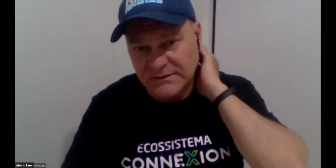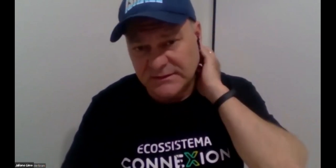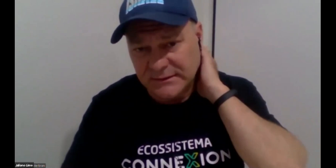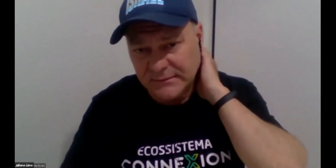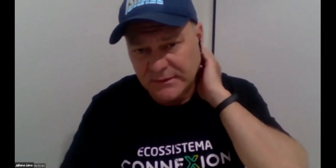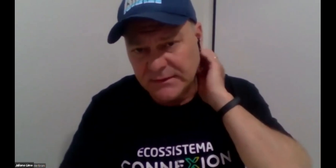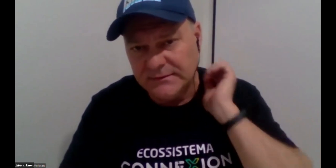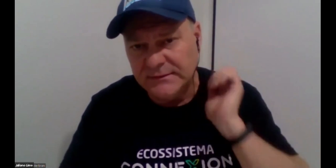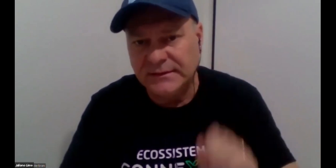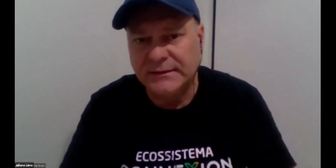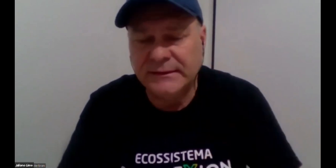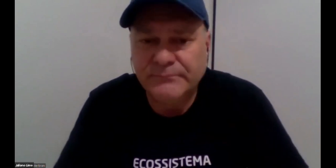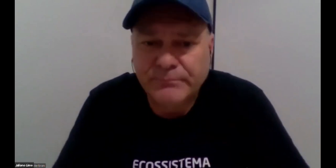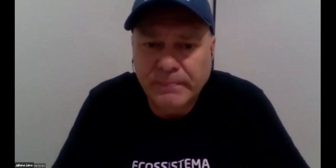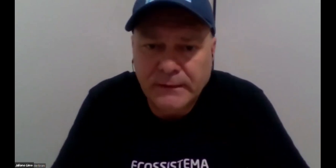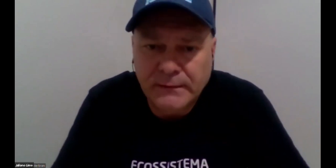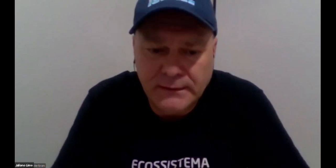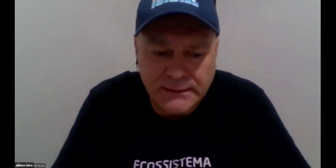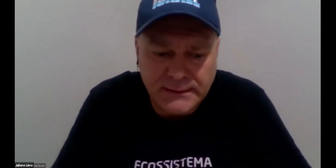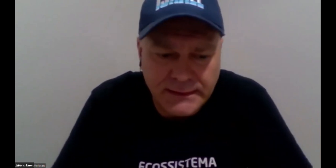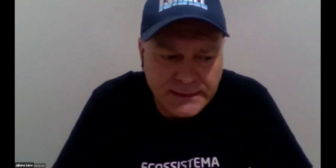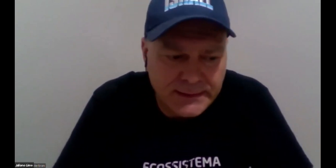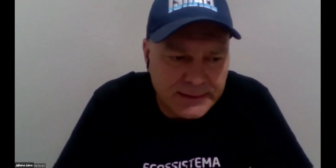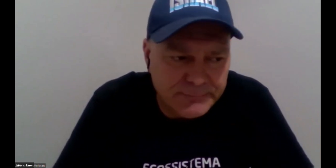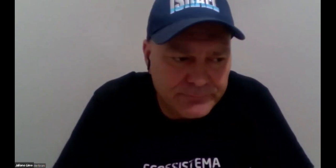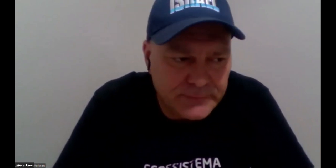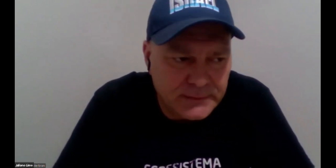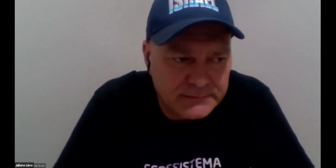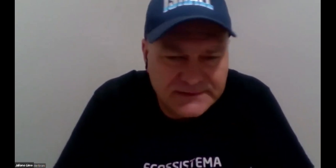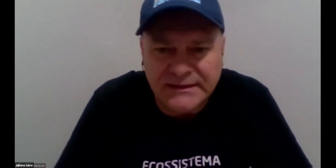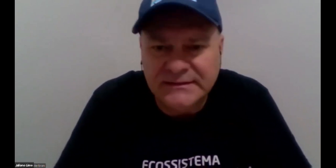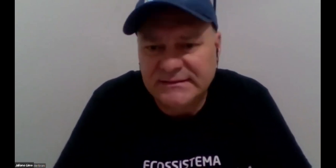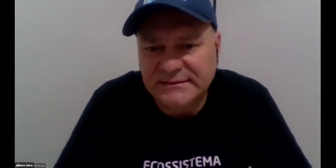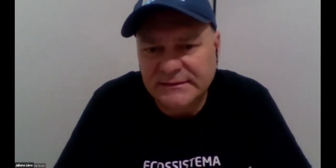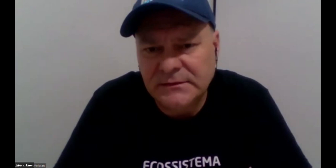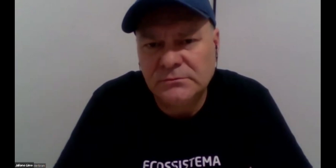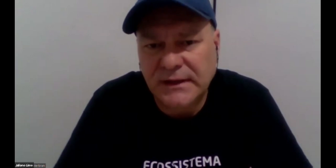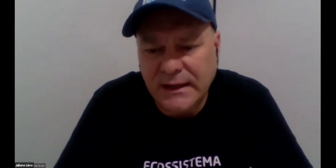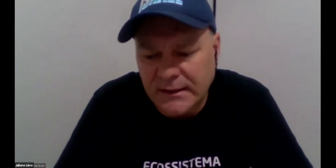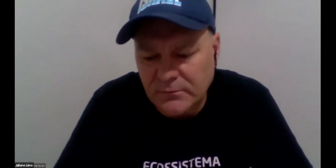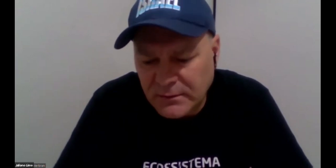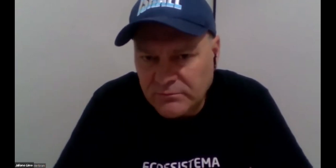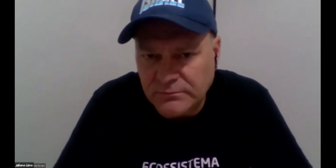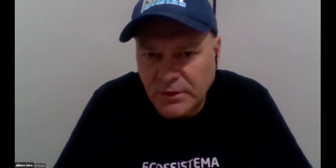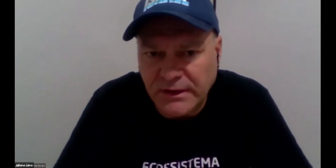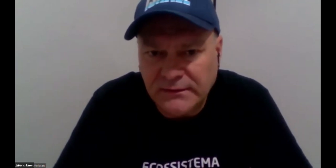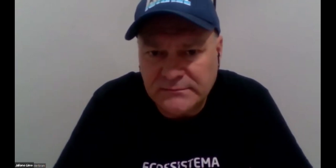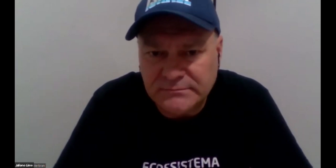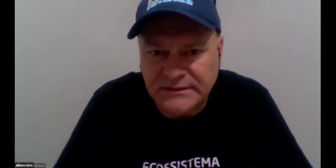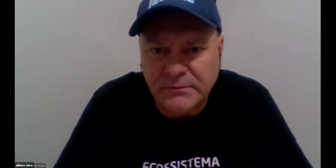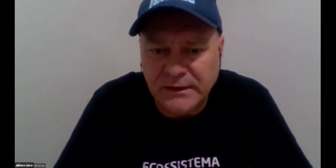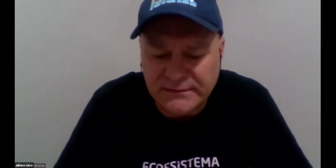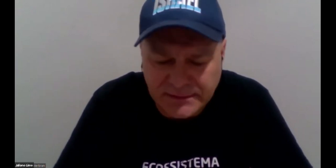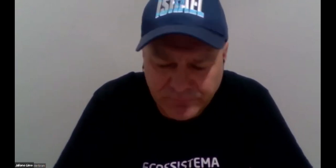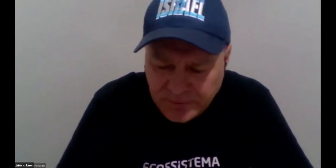falou na questão de dessalinização da água é um